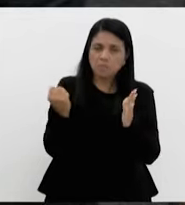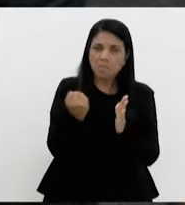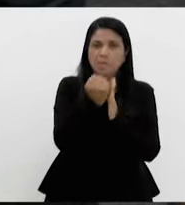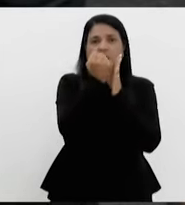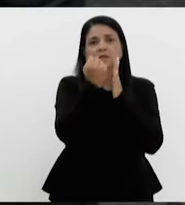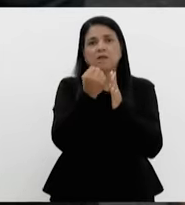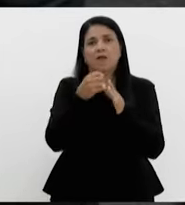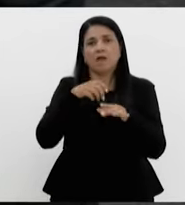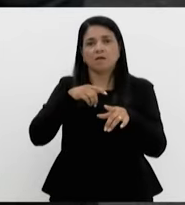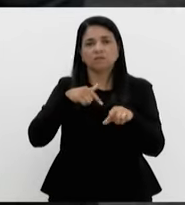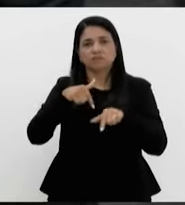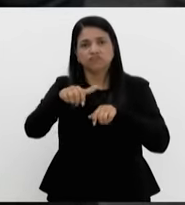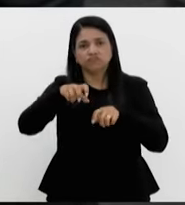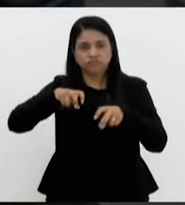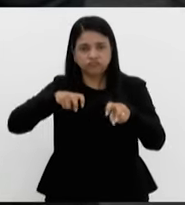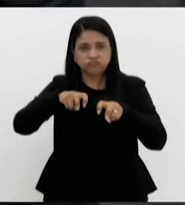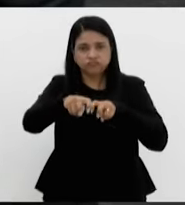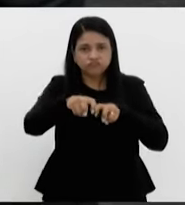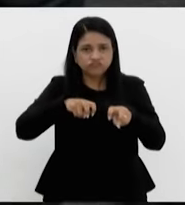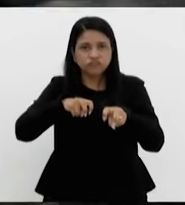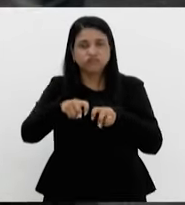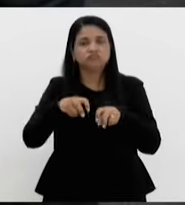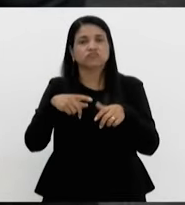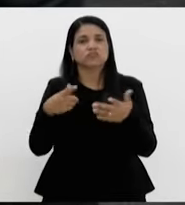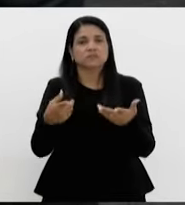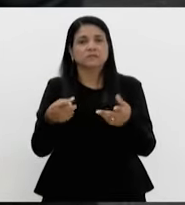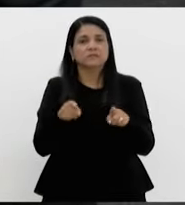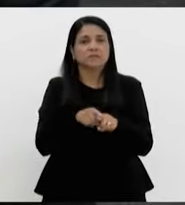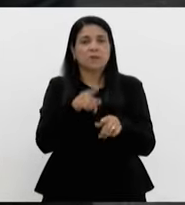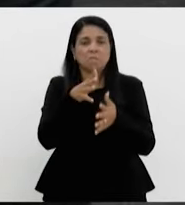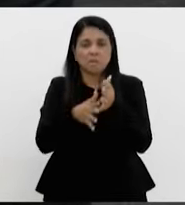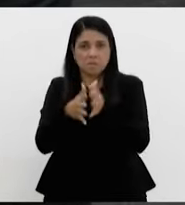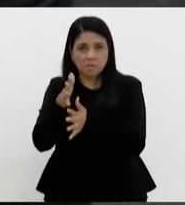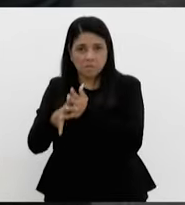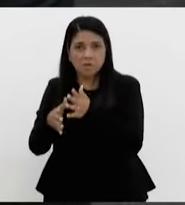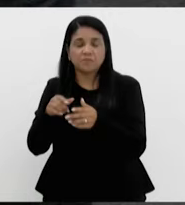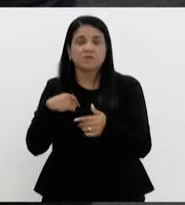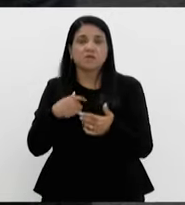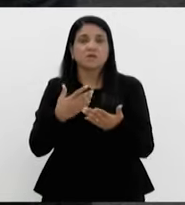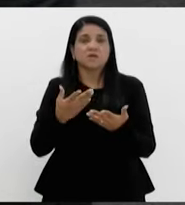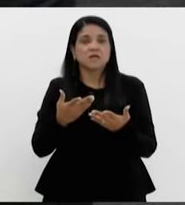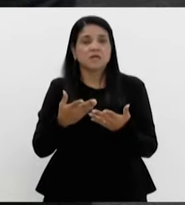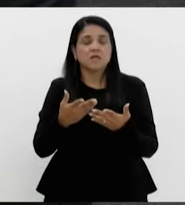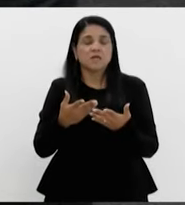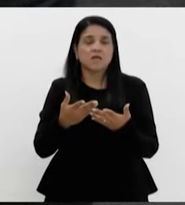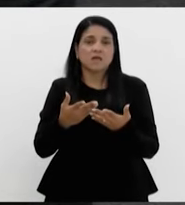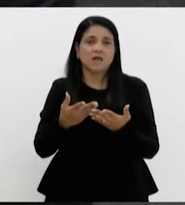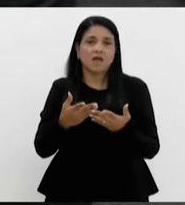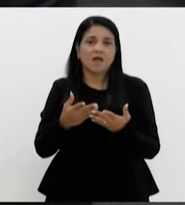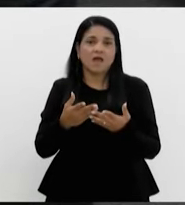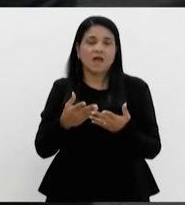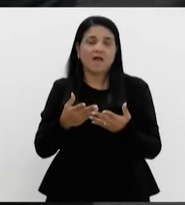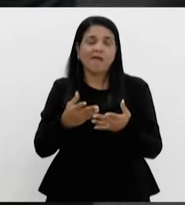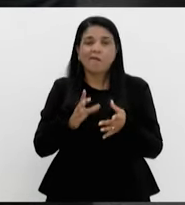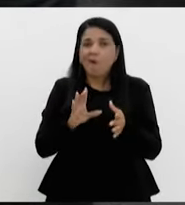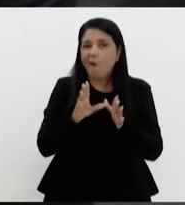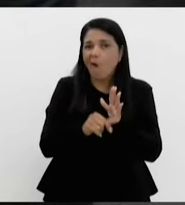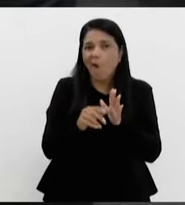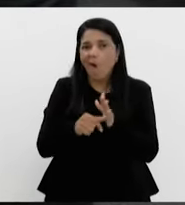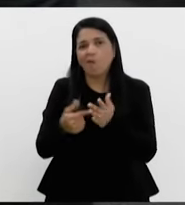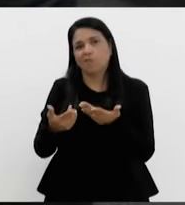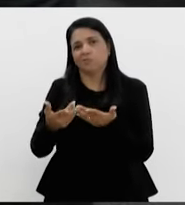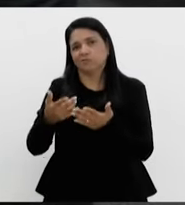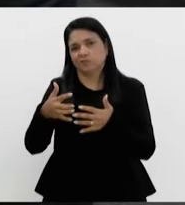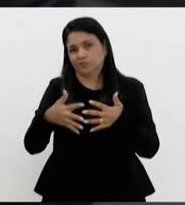dos veículos e, por via de regra, permitir o roubo de carga. Então, eu espero verdadeiramente, senhor